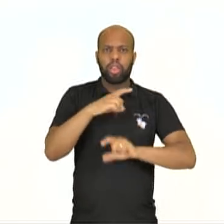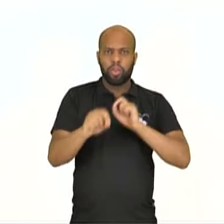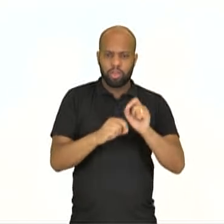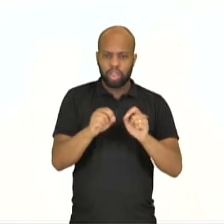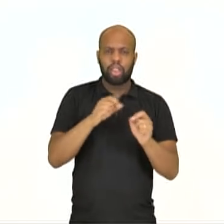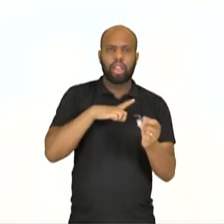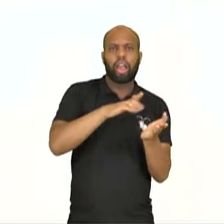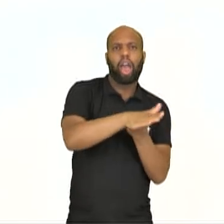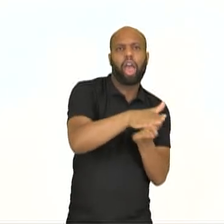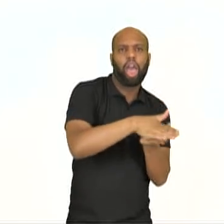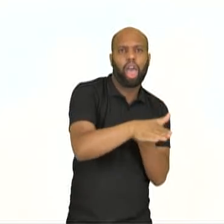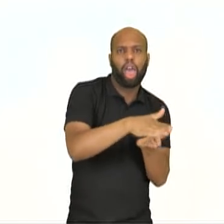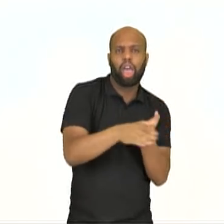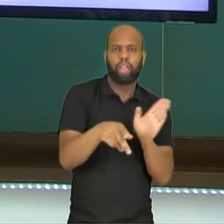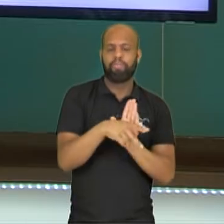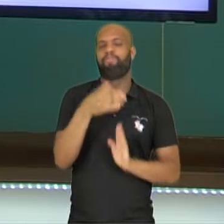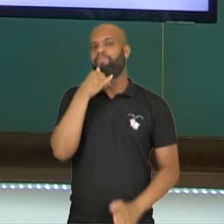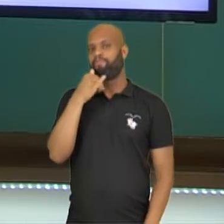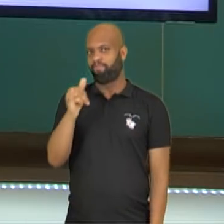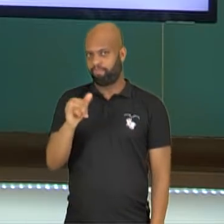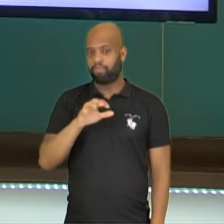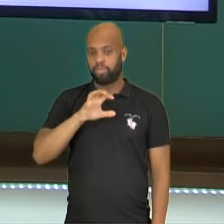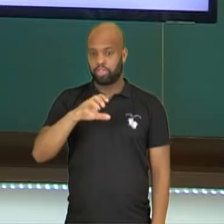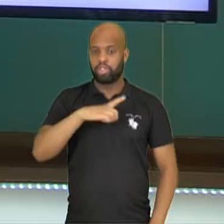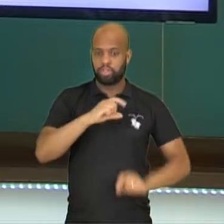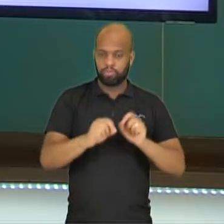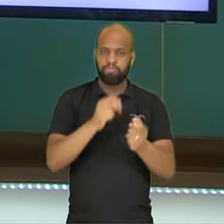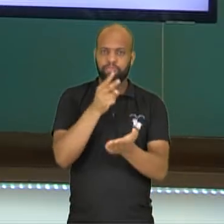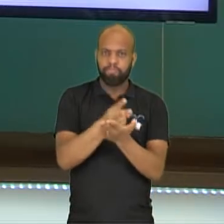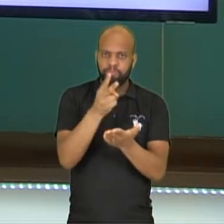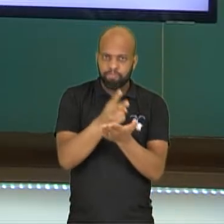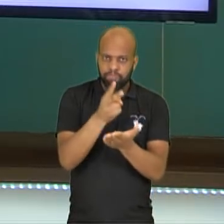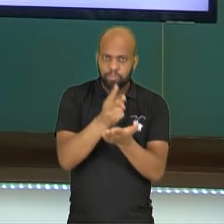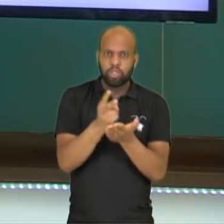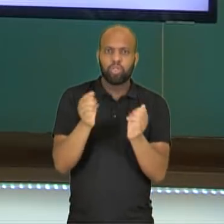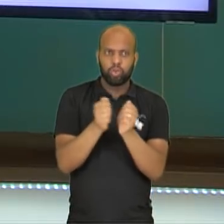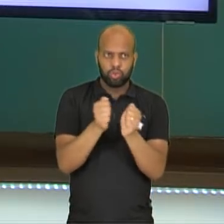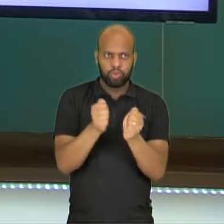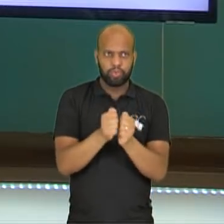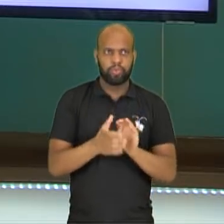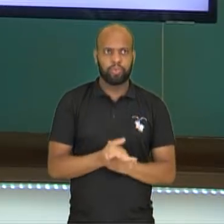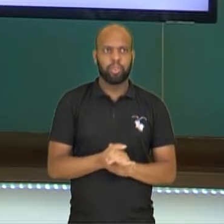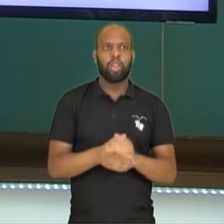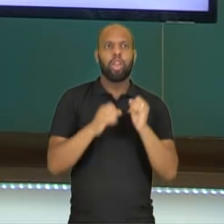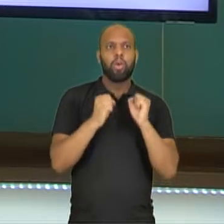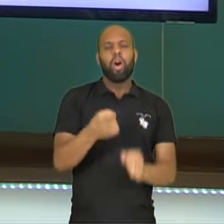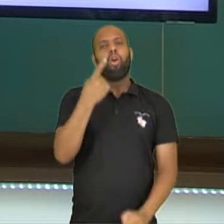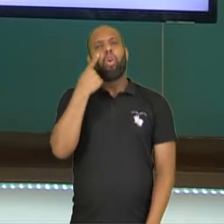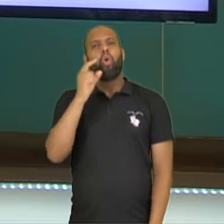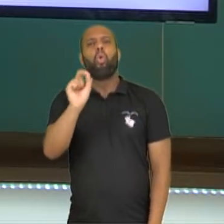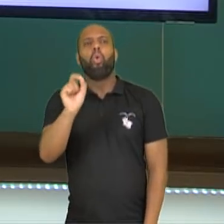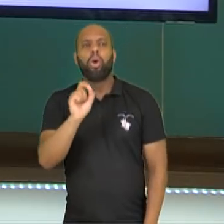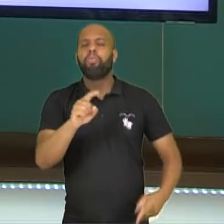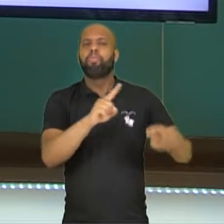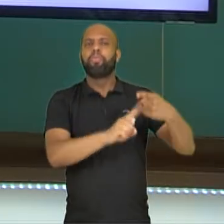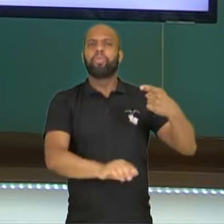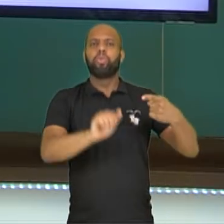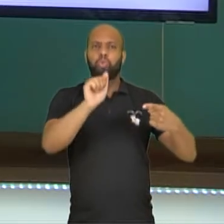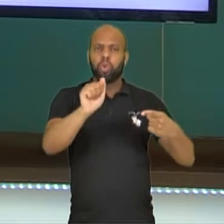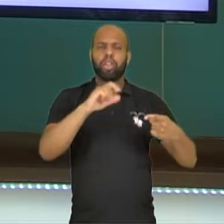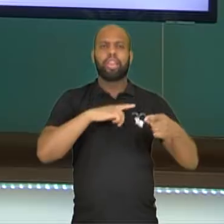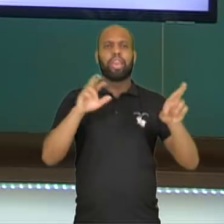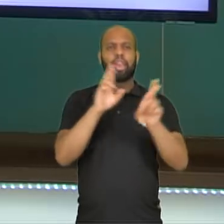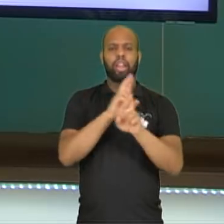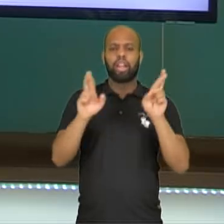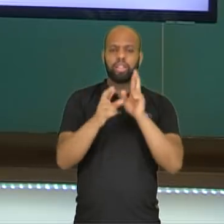do consumo de energia. Então você pode perceber que eles vão acompanhando o mesmo ritmo, basicamente. Podemos ver que, item A, uma relação